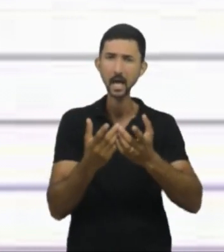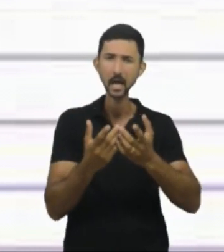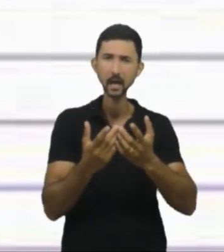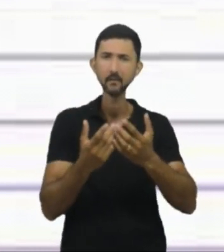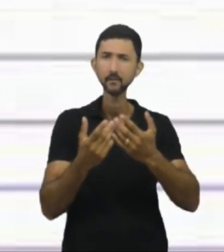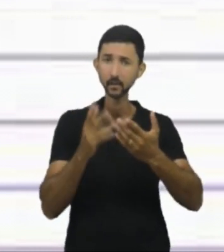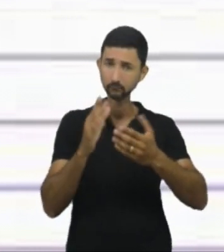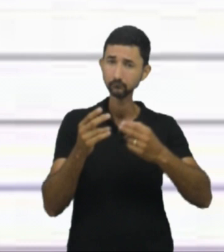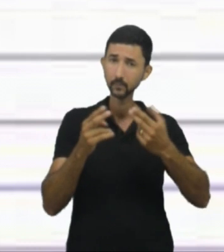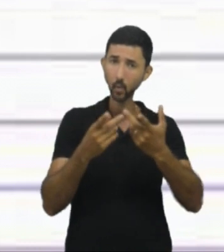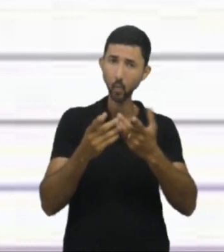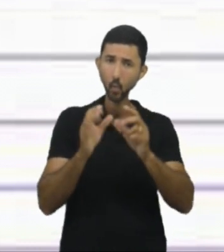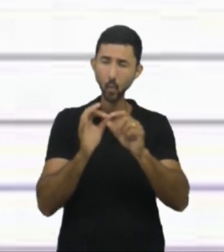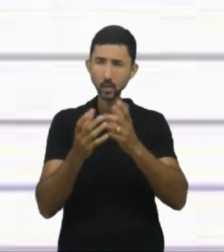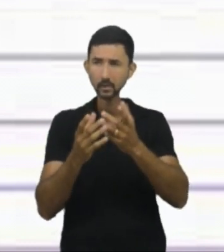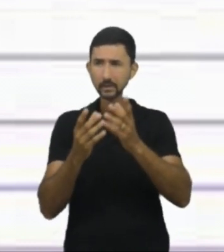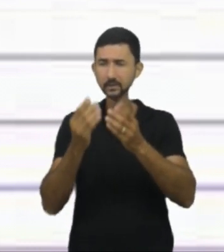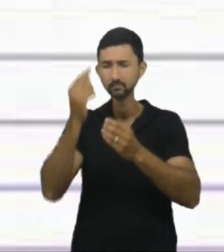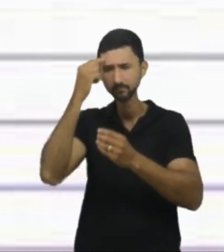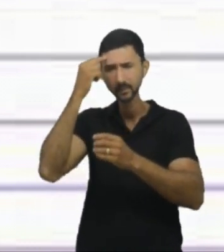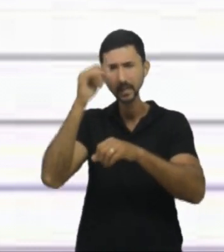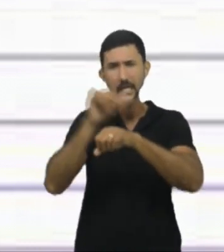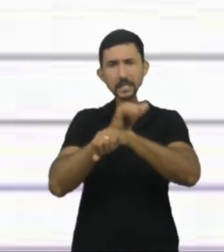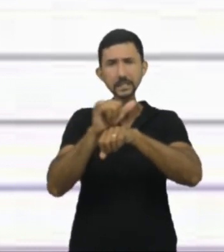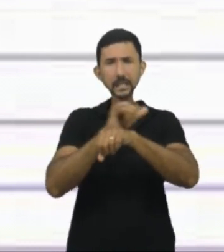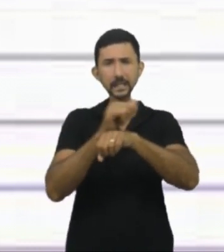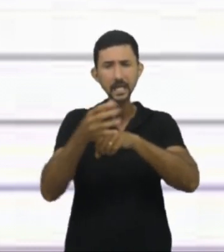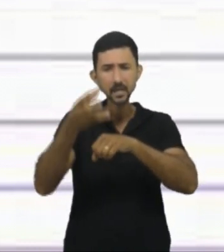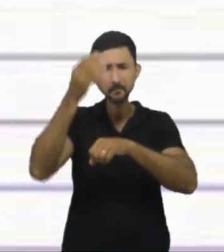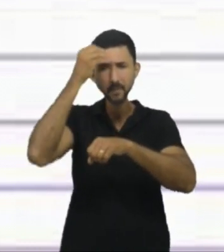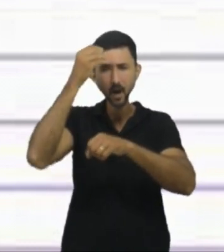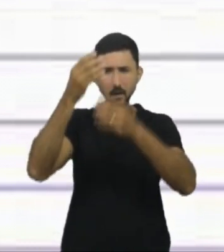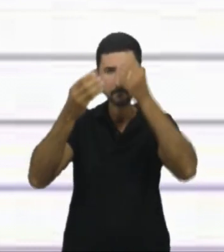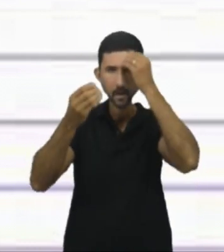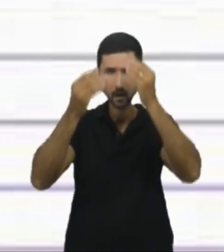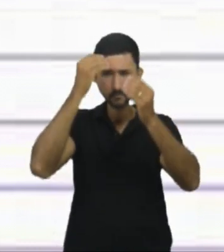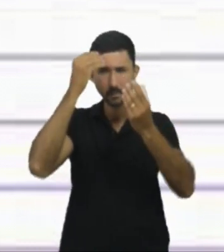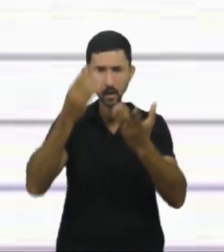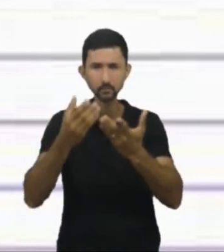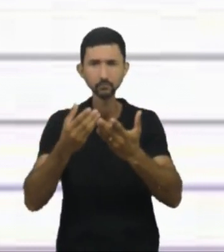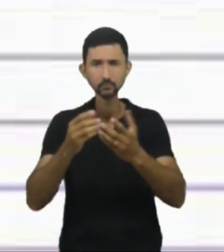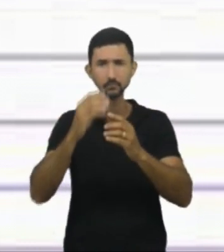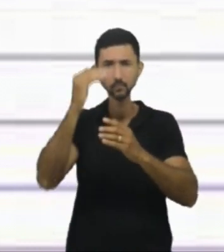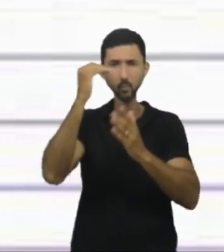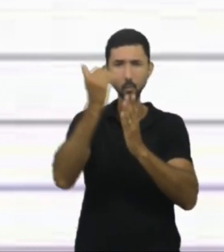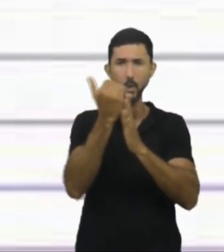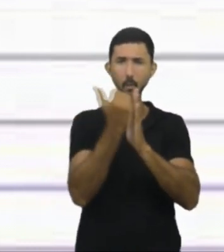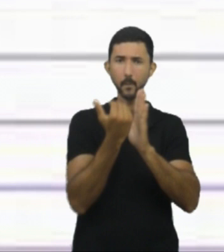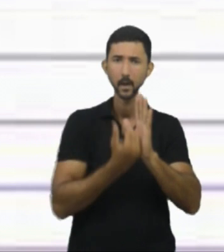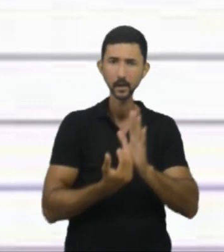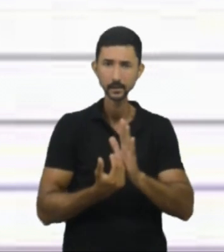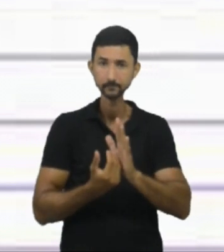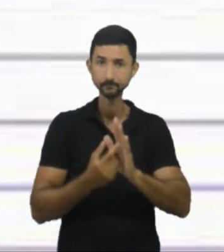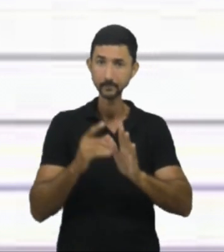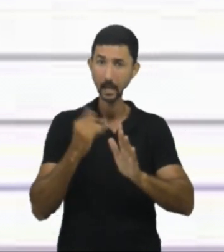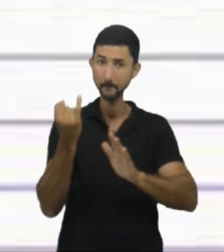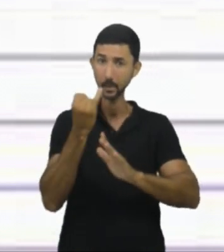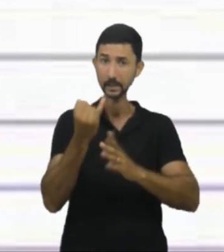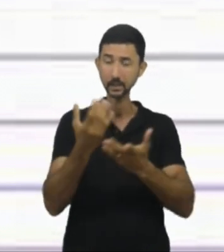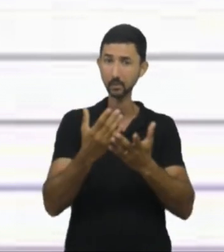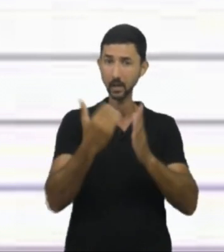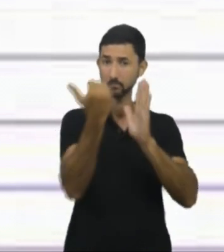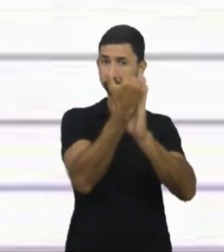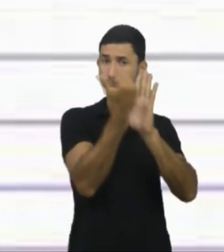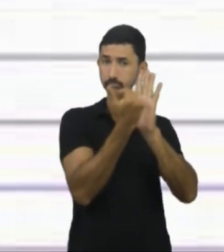seu cotidiano, mas aí você cria uma estratégia para você memorizar essa classificação. O mais importante não é você saber